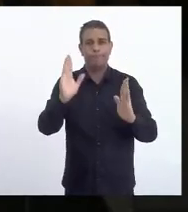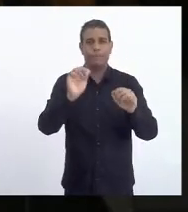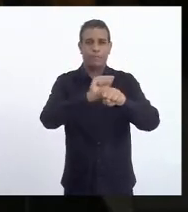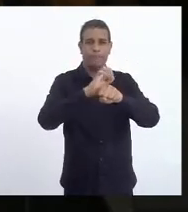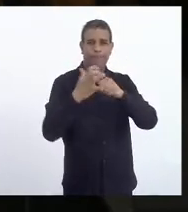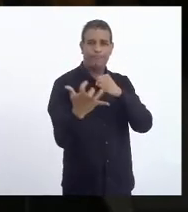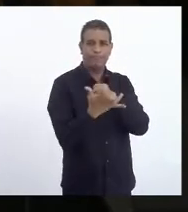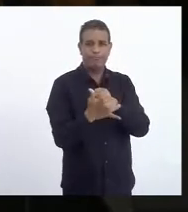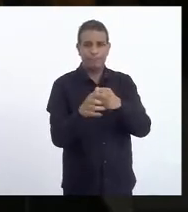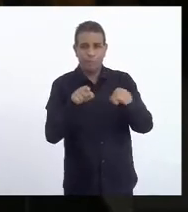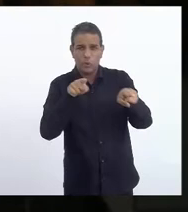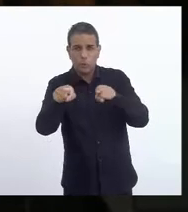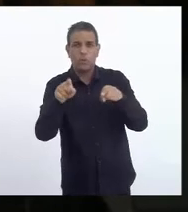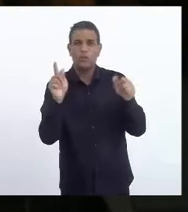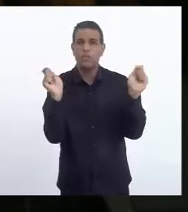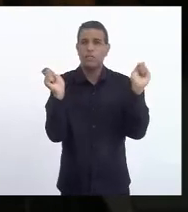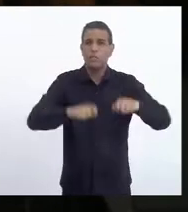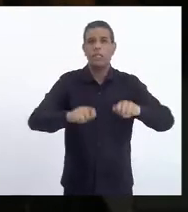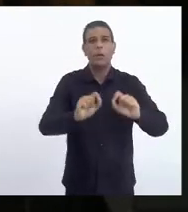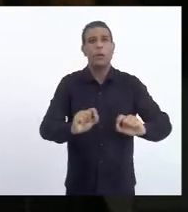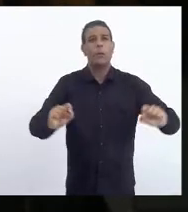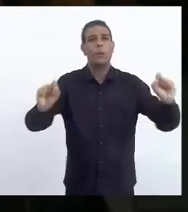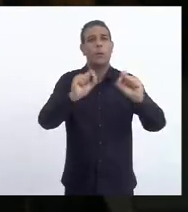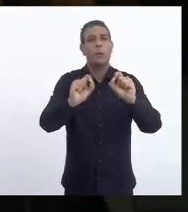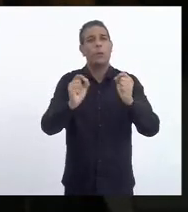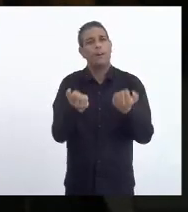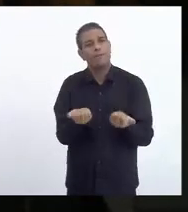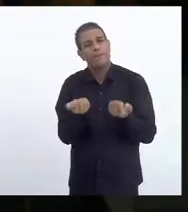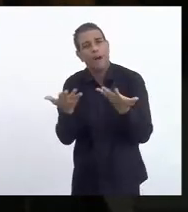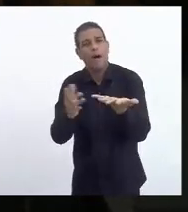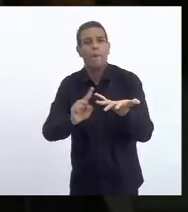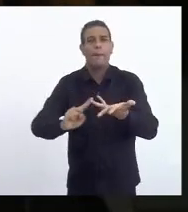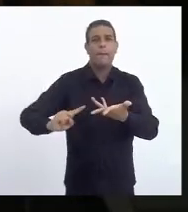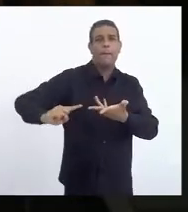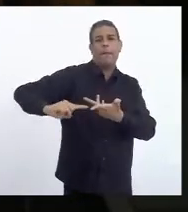Esses exames foram praticamente delegados